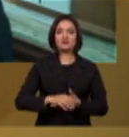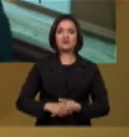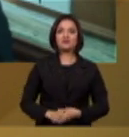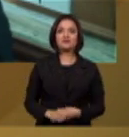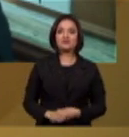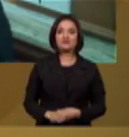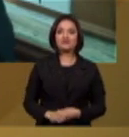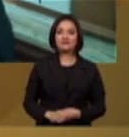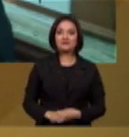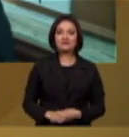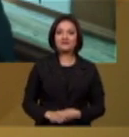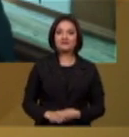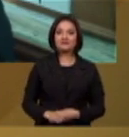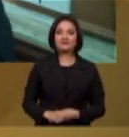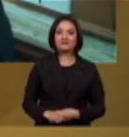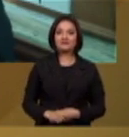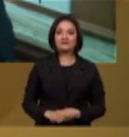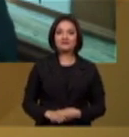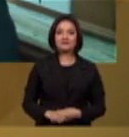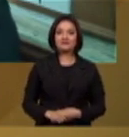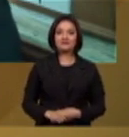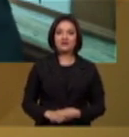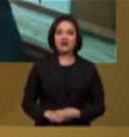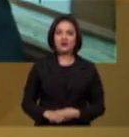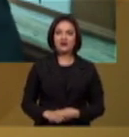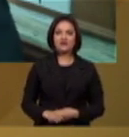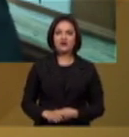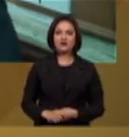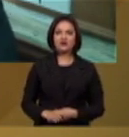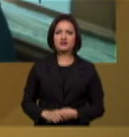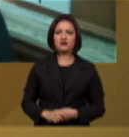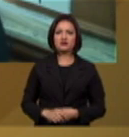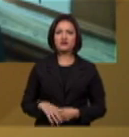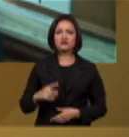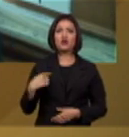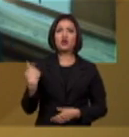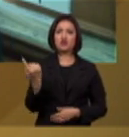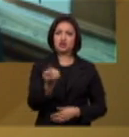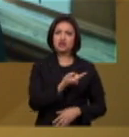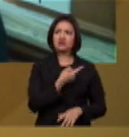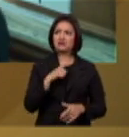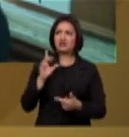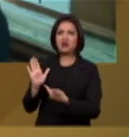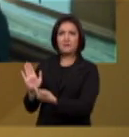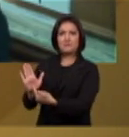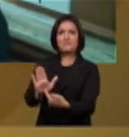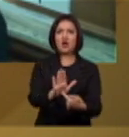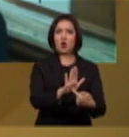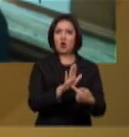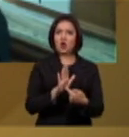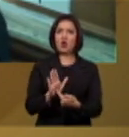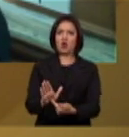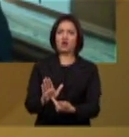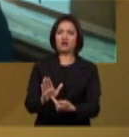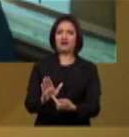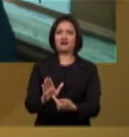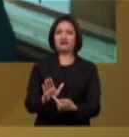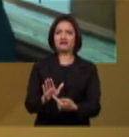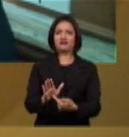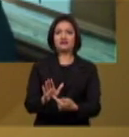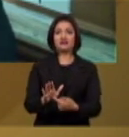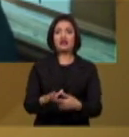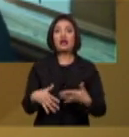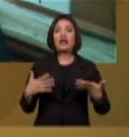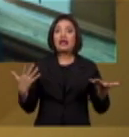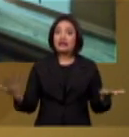Nós estamos realmente na vitrine. E quando se está na vitrine, o